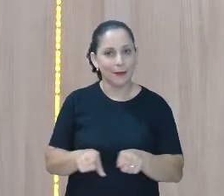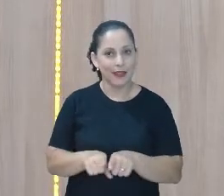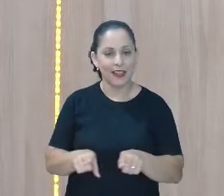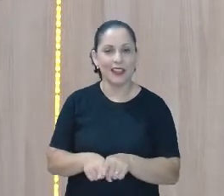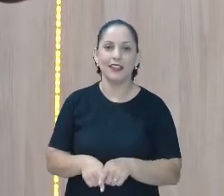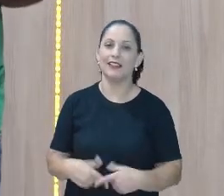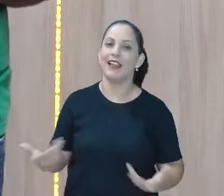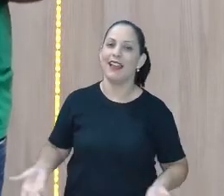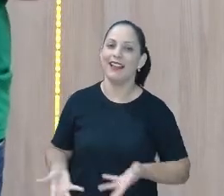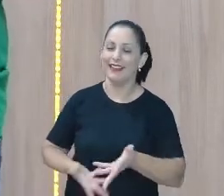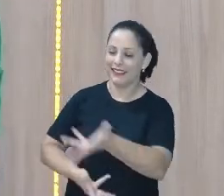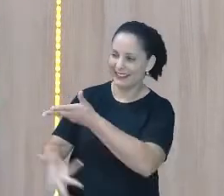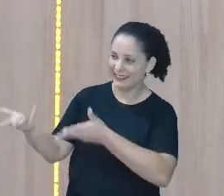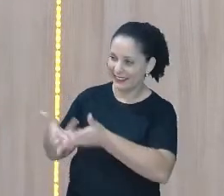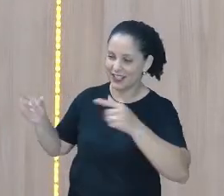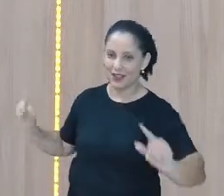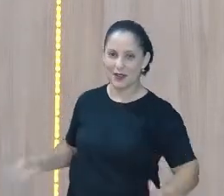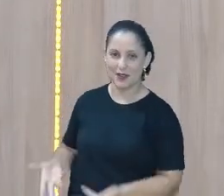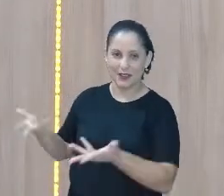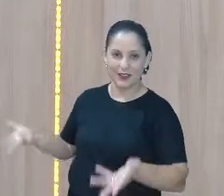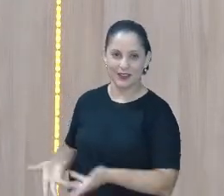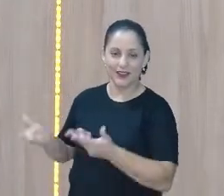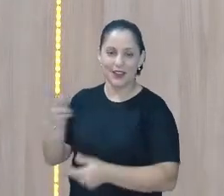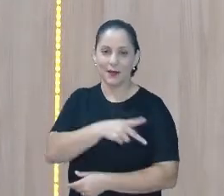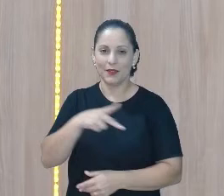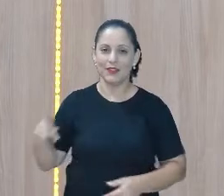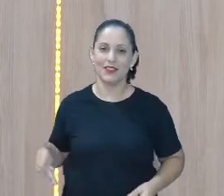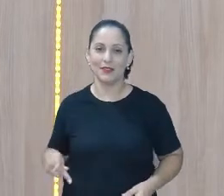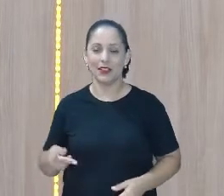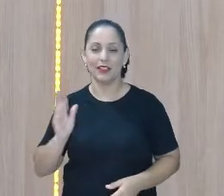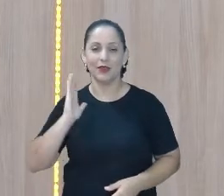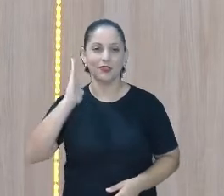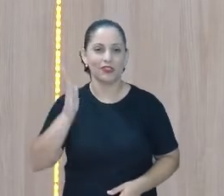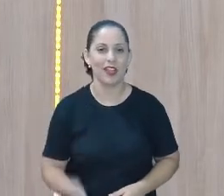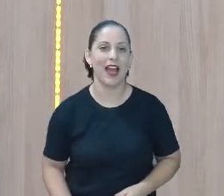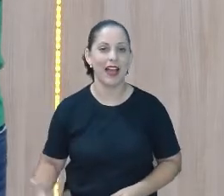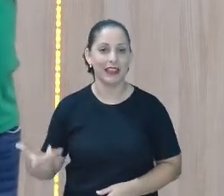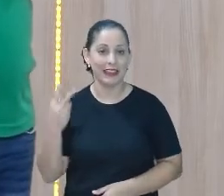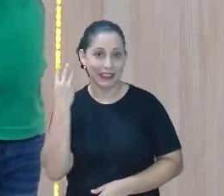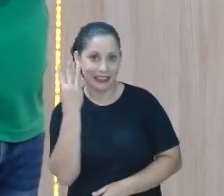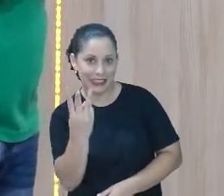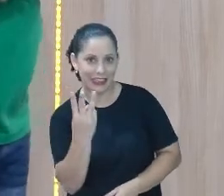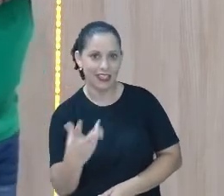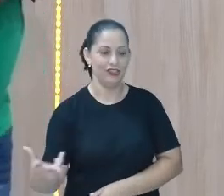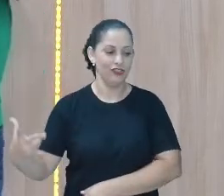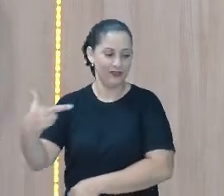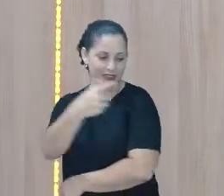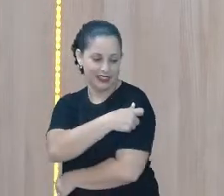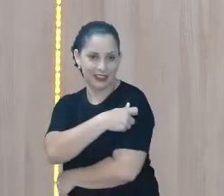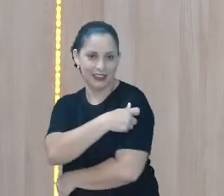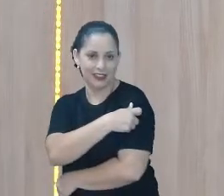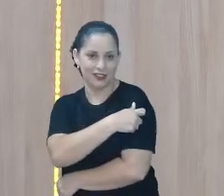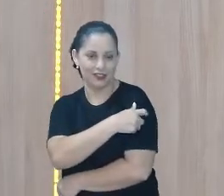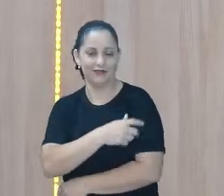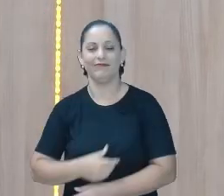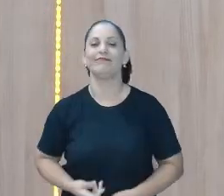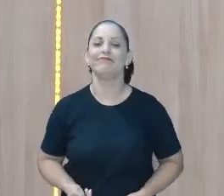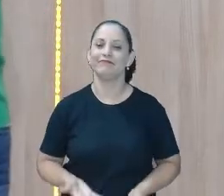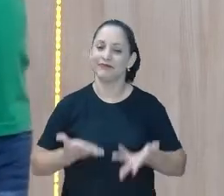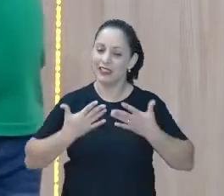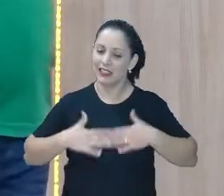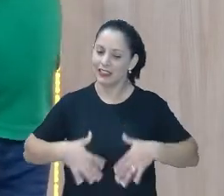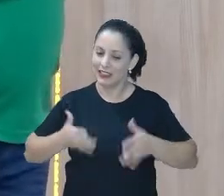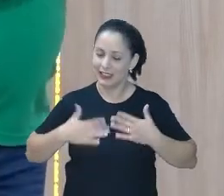ainda da professora Yolanda. Então, eu já tomei as minhas 3 doses da vacina, né, professora? Então, pode